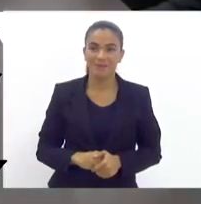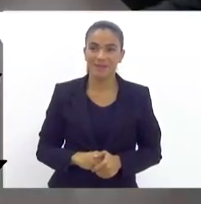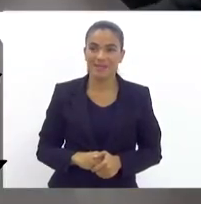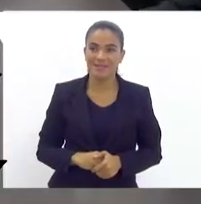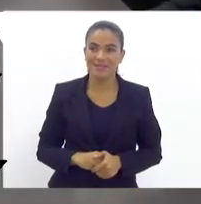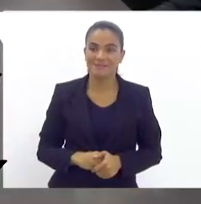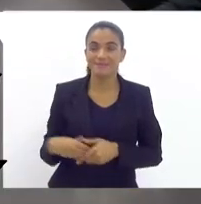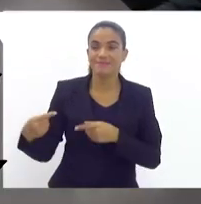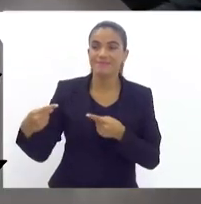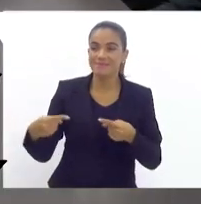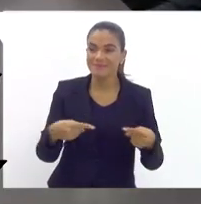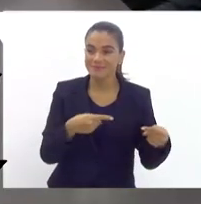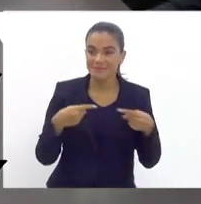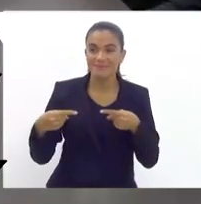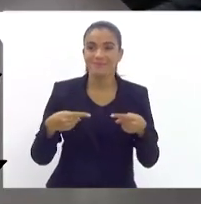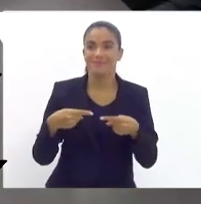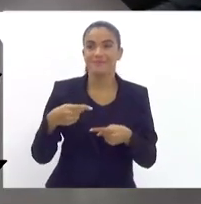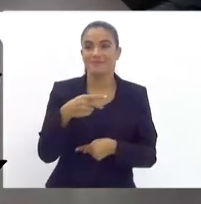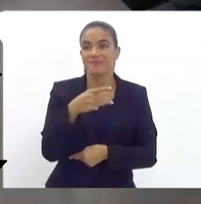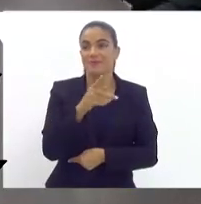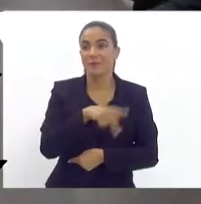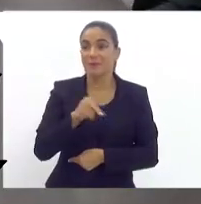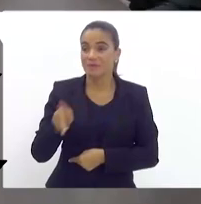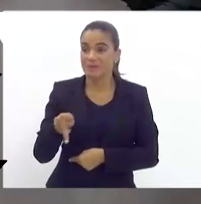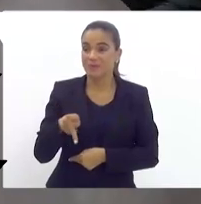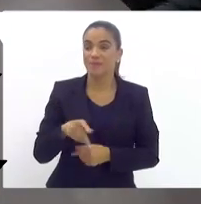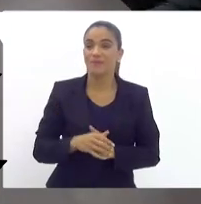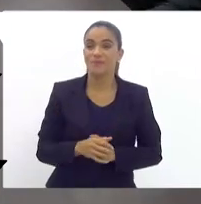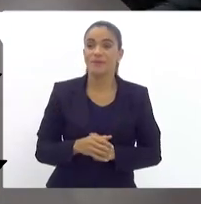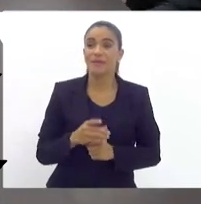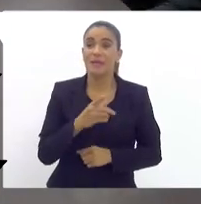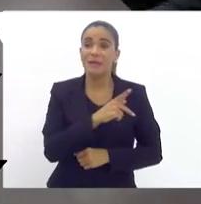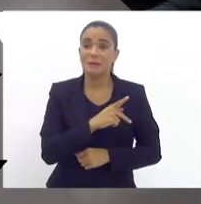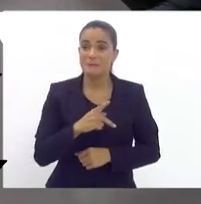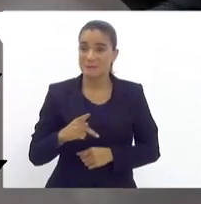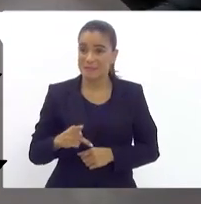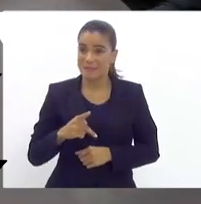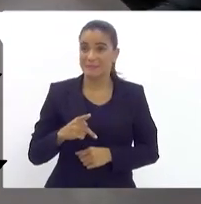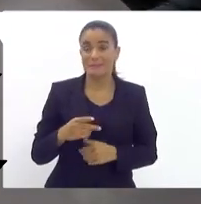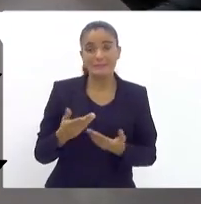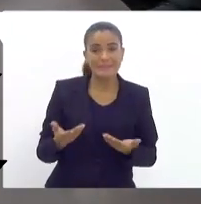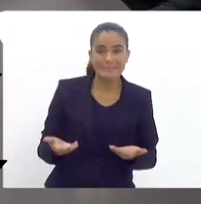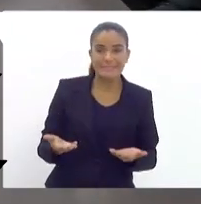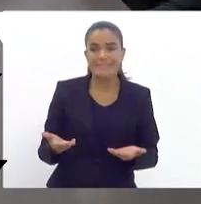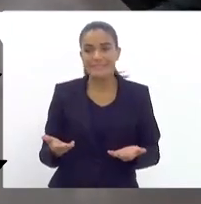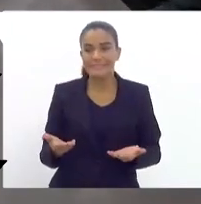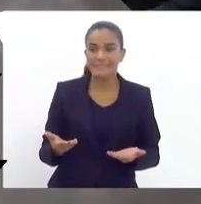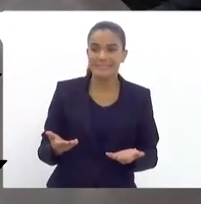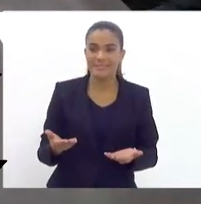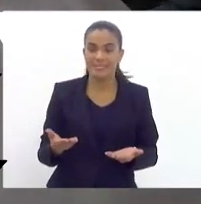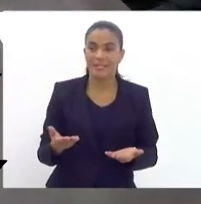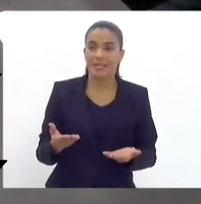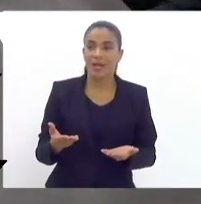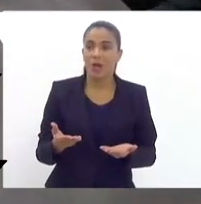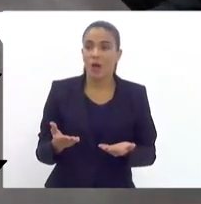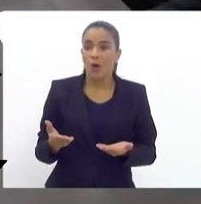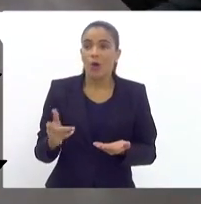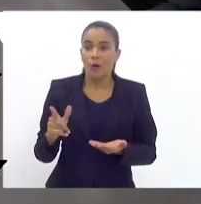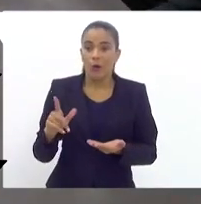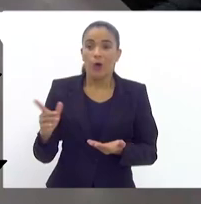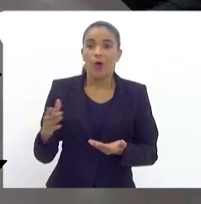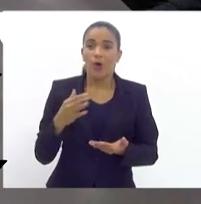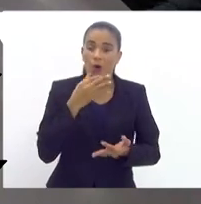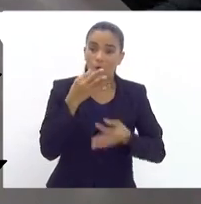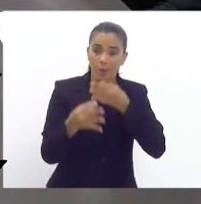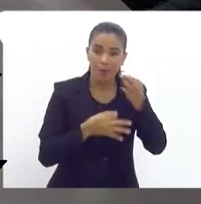Para discutir, professor. Presidente, assim... Pego o encaminhamento do deputado Carlos